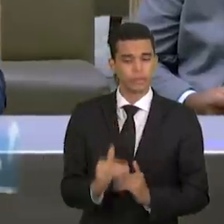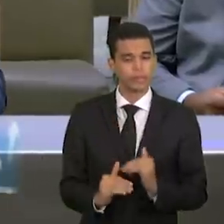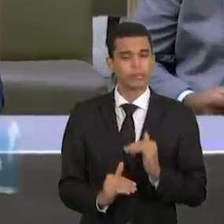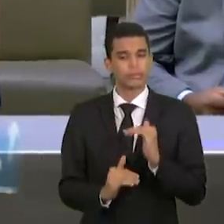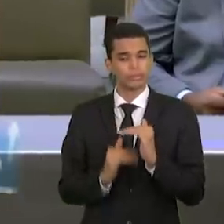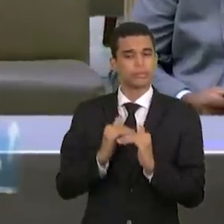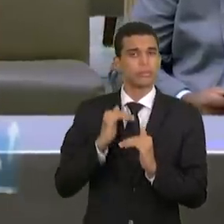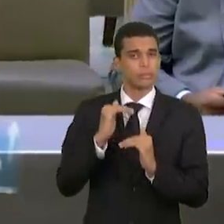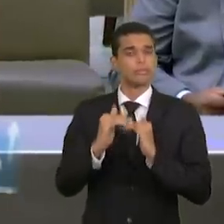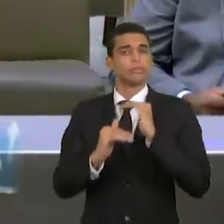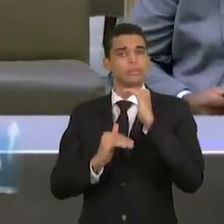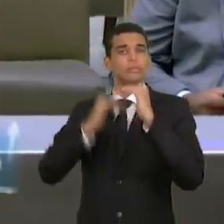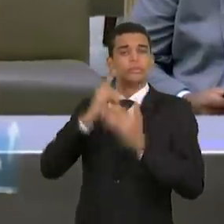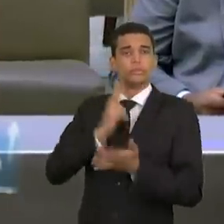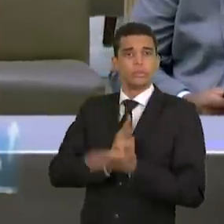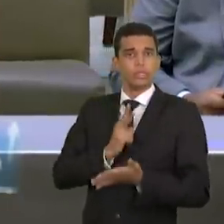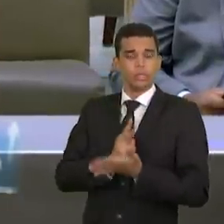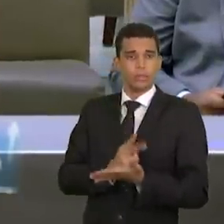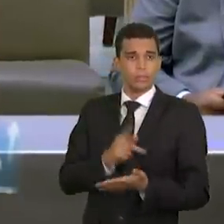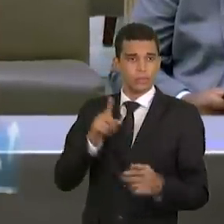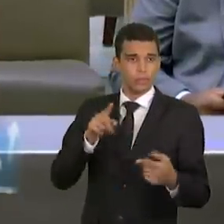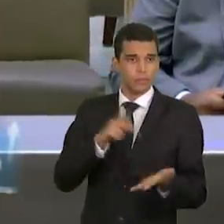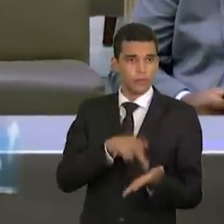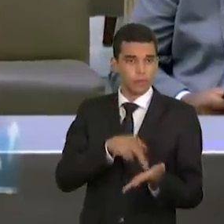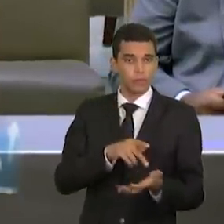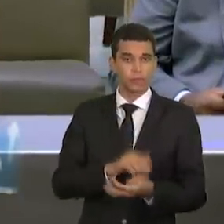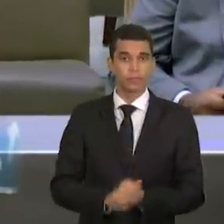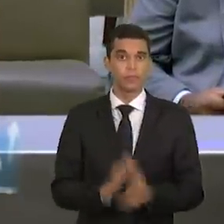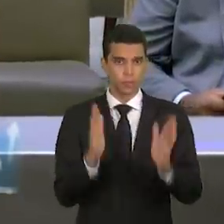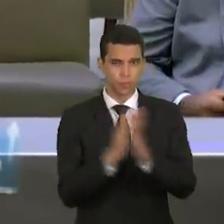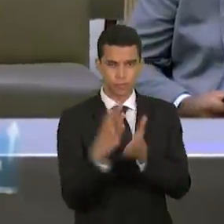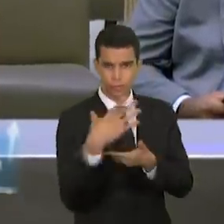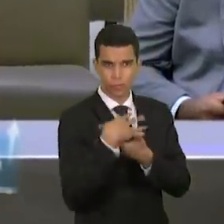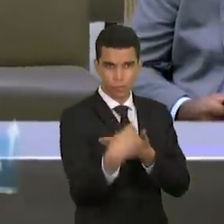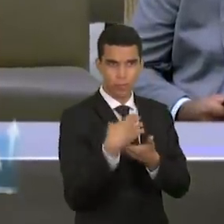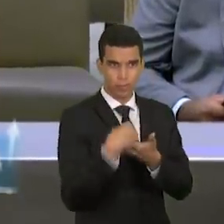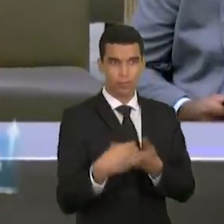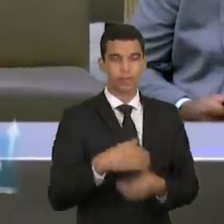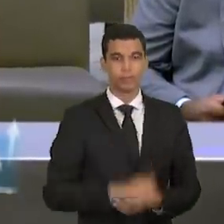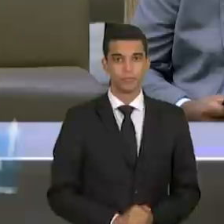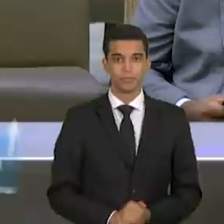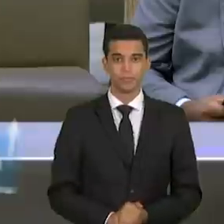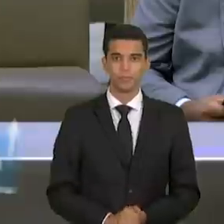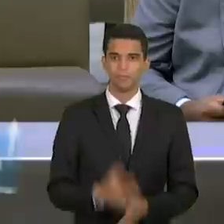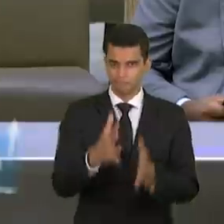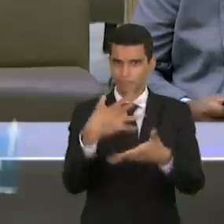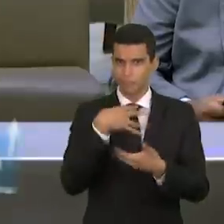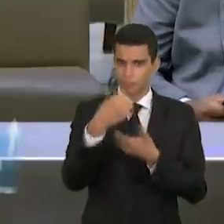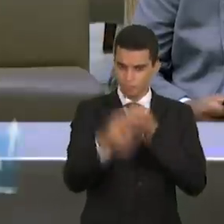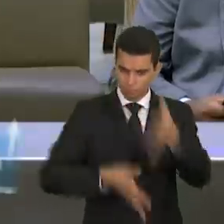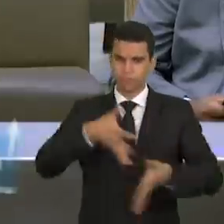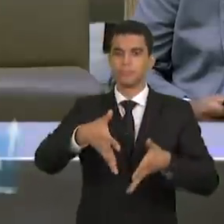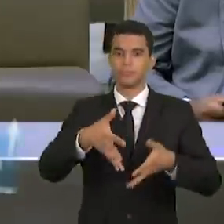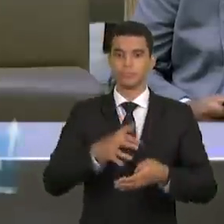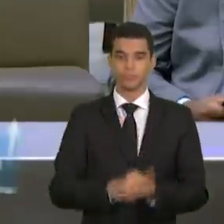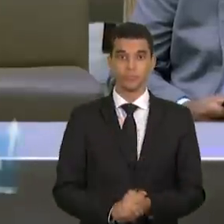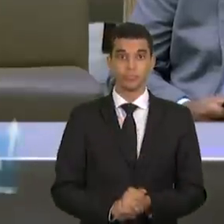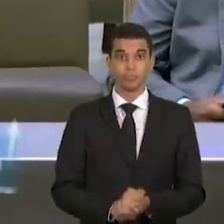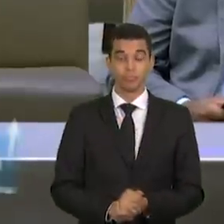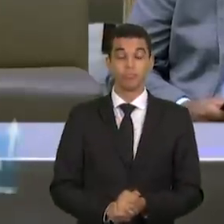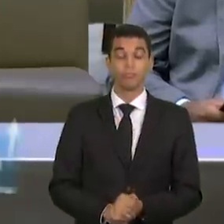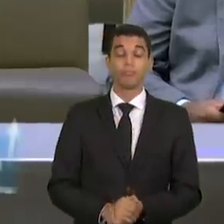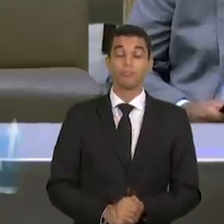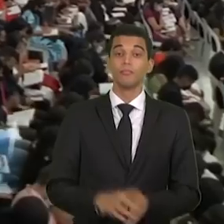em toda a Macedônia. Repete, por favor, abre essa boca com muita força e diz: